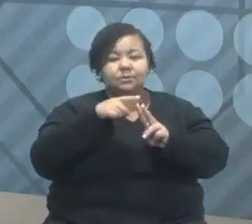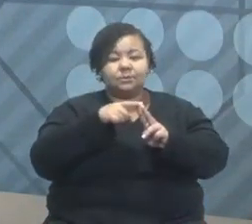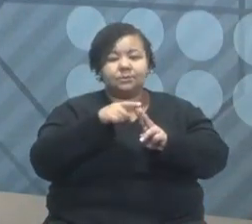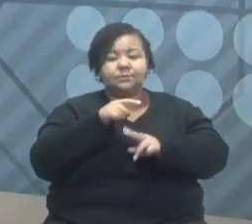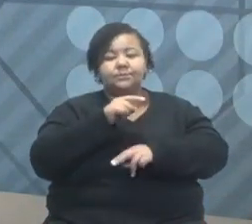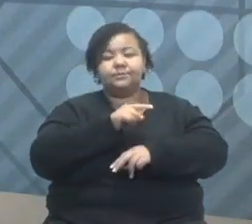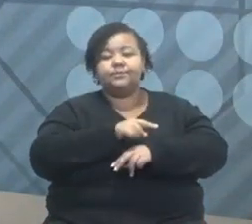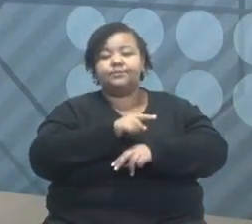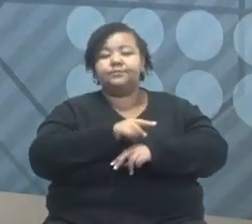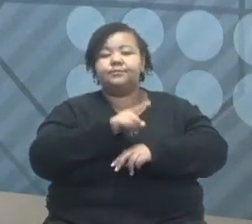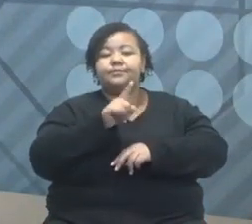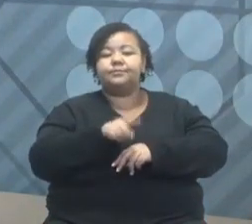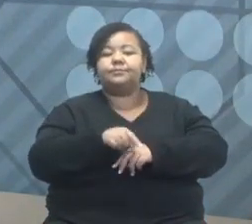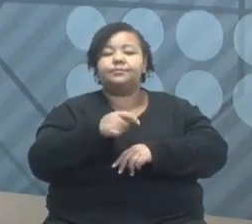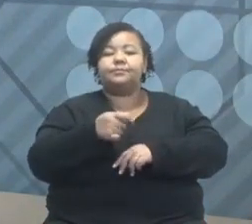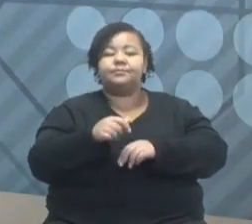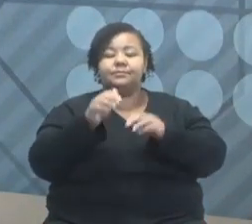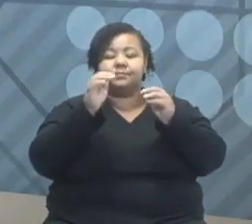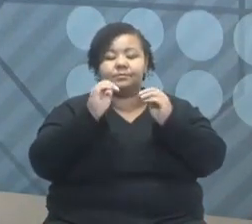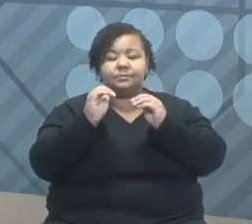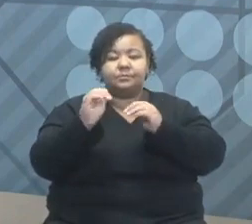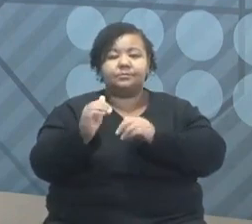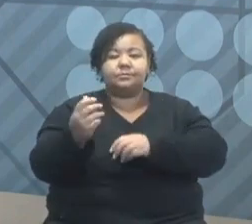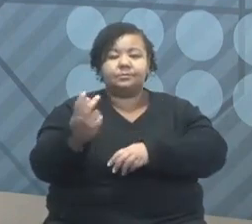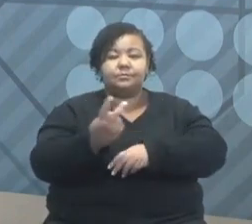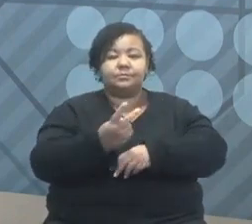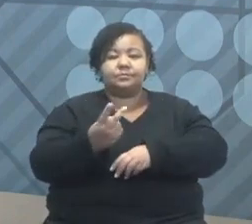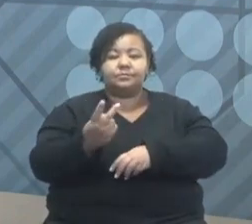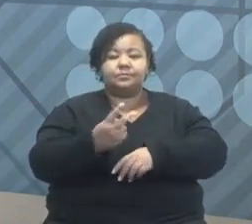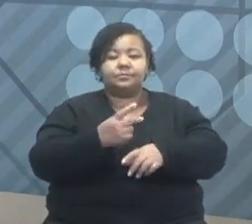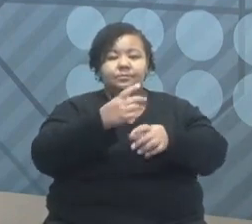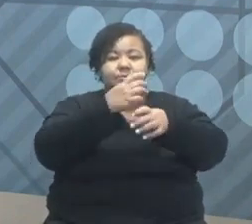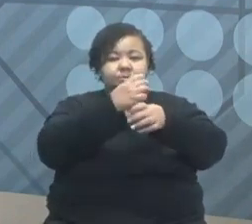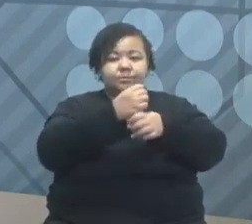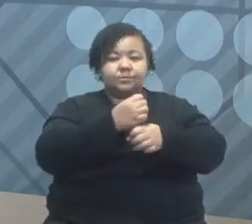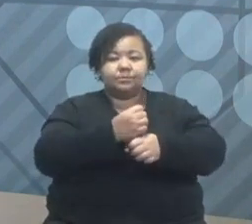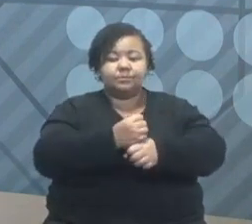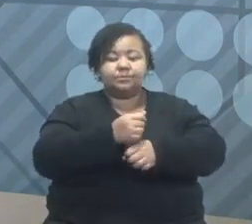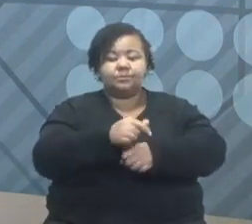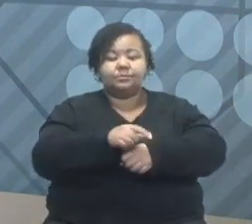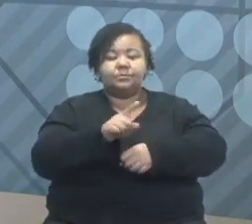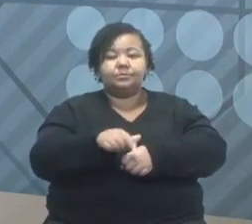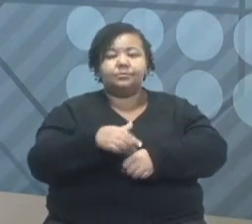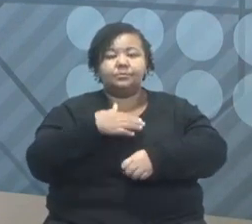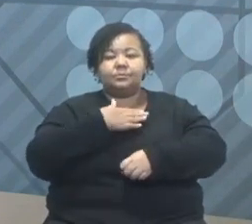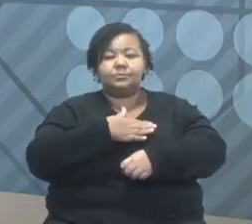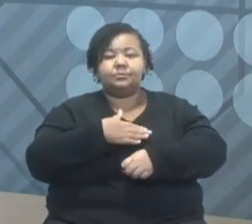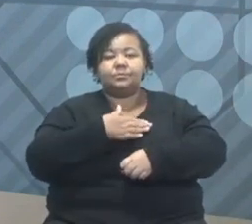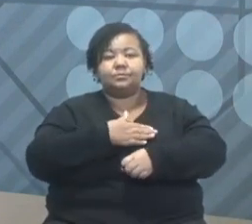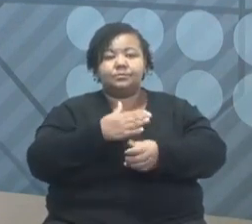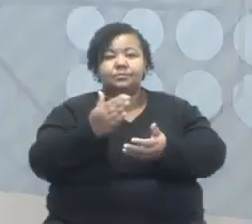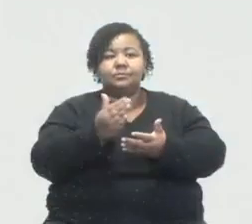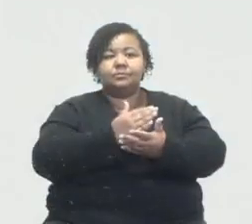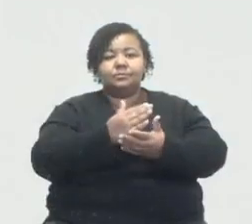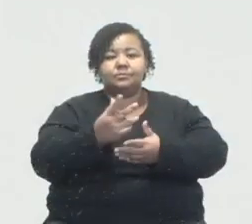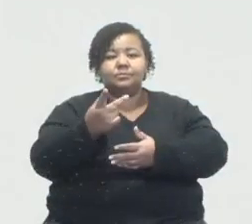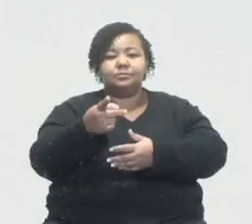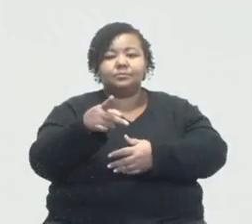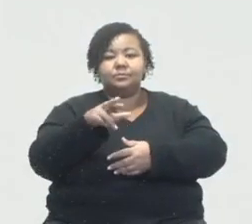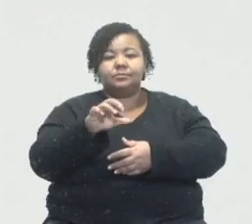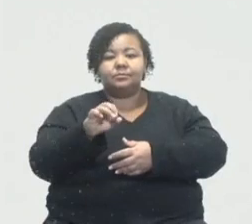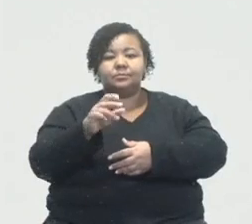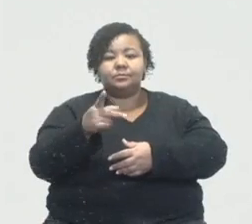visto, ele tem que satisfazer 2 operações e, além dessas, deve ser satisfeito algumas propriedades. Vamos